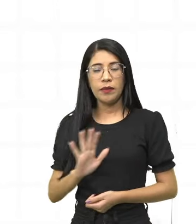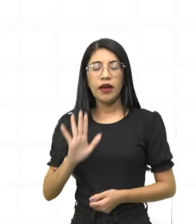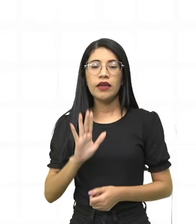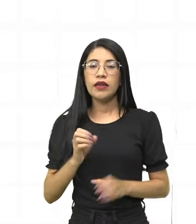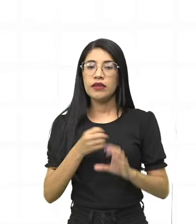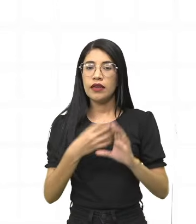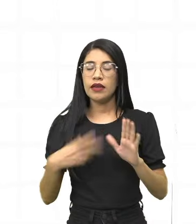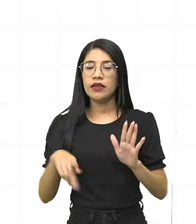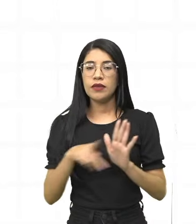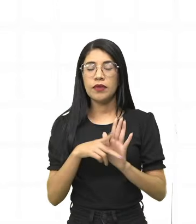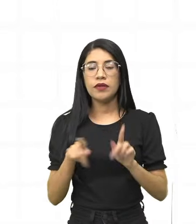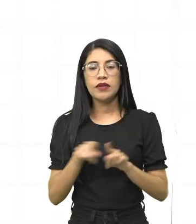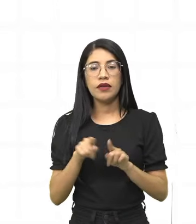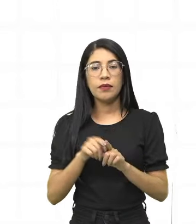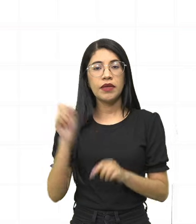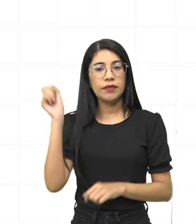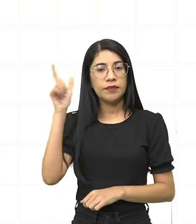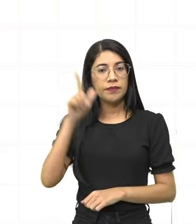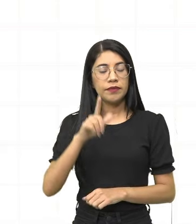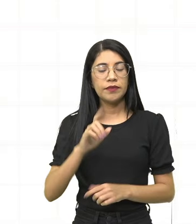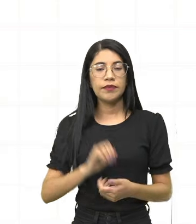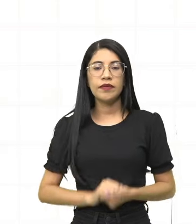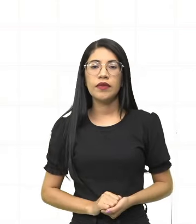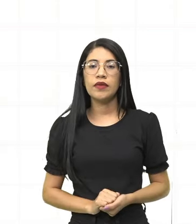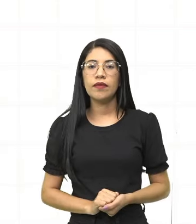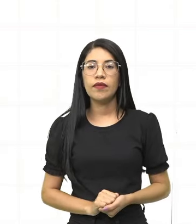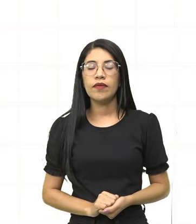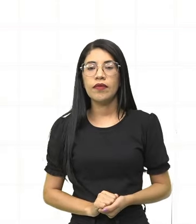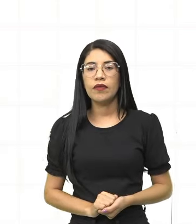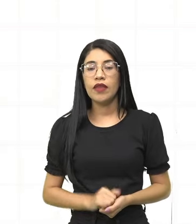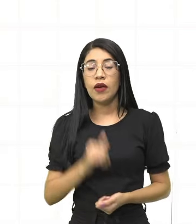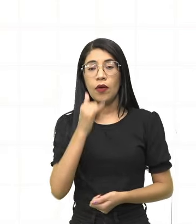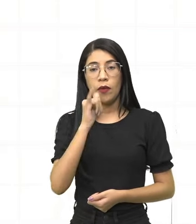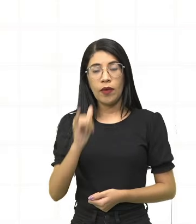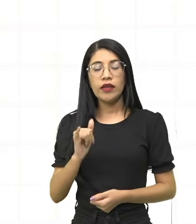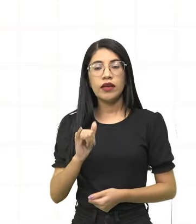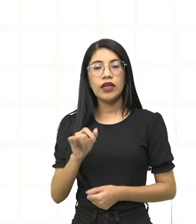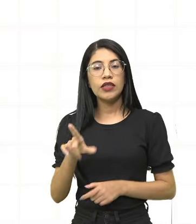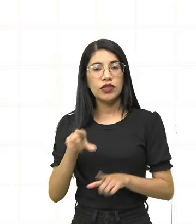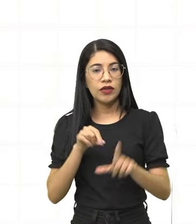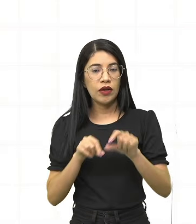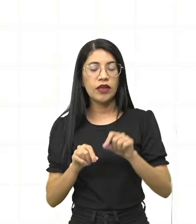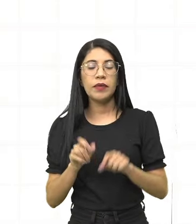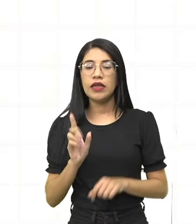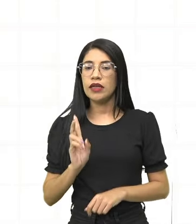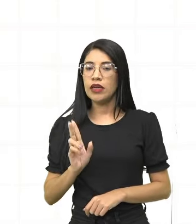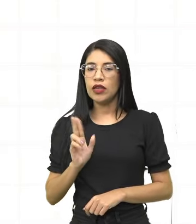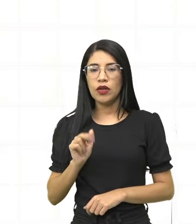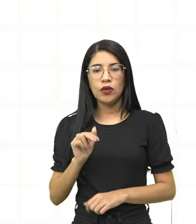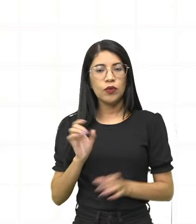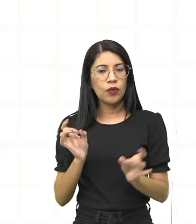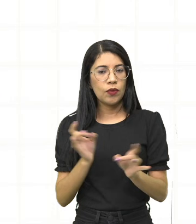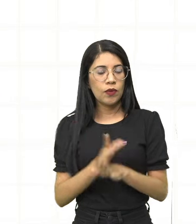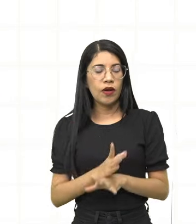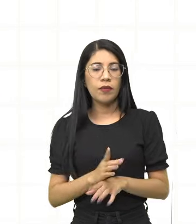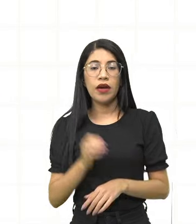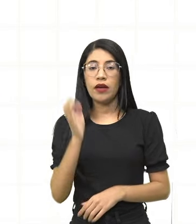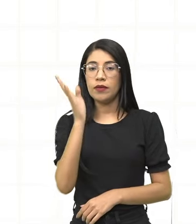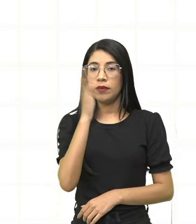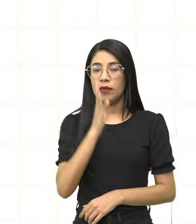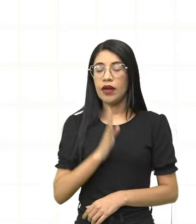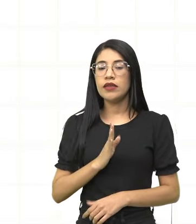características. Nós temos que ela é uma fonte de energia alternativa, inesgotável. O Brasil,